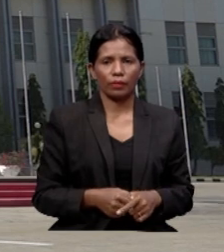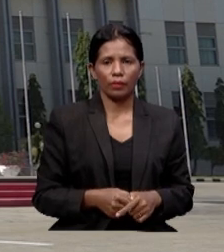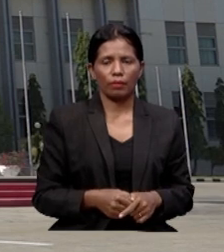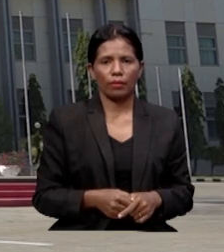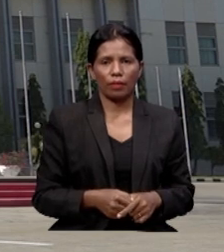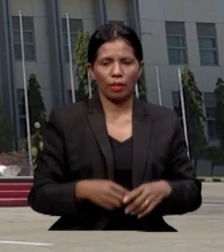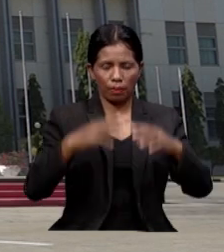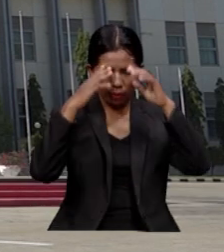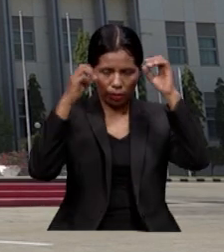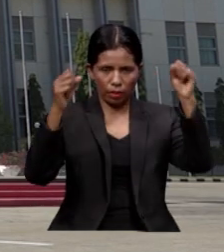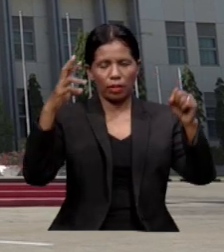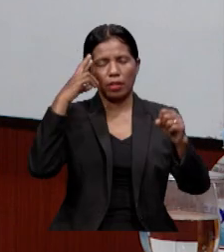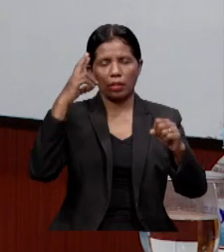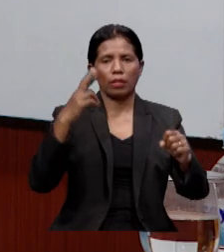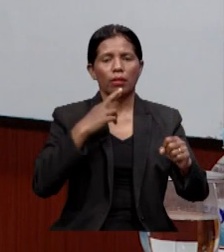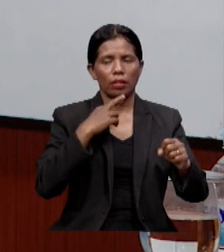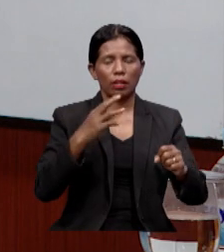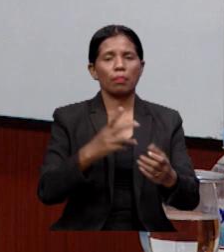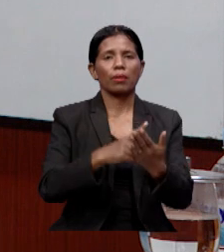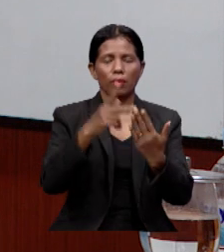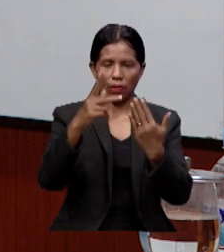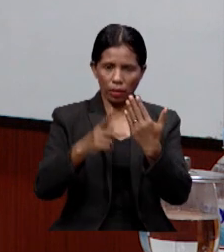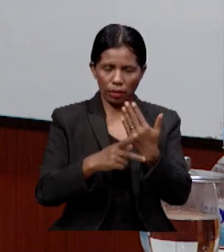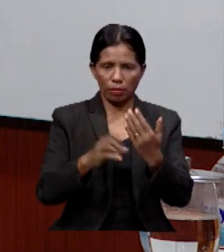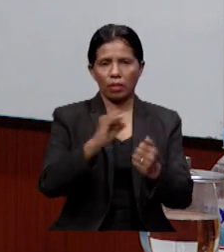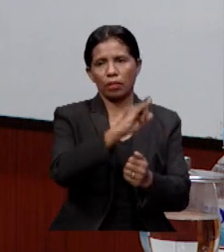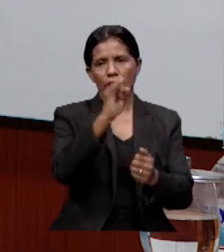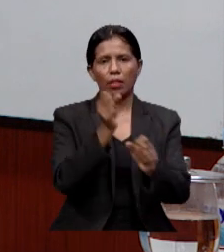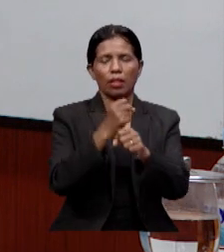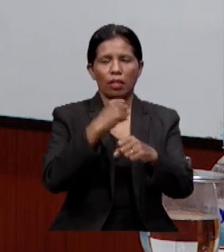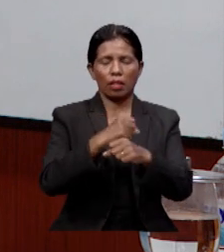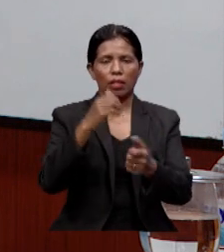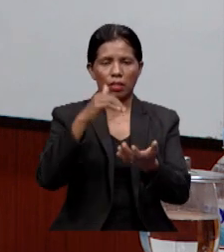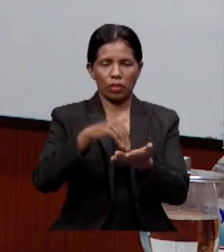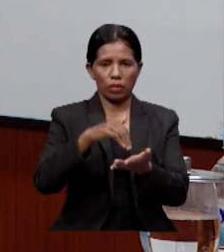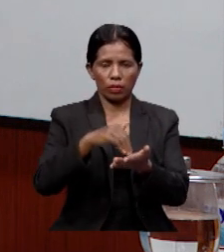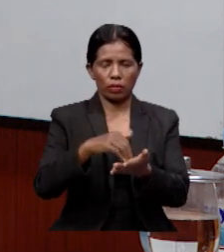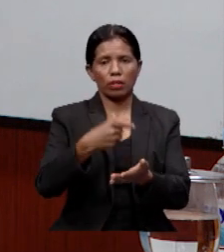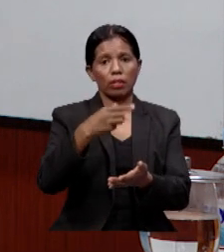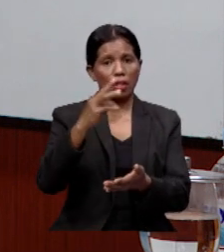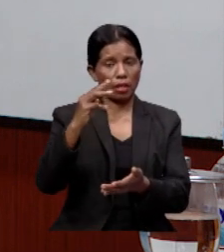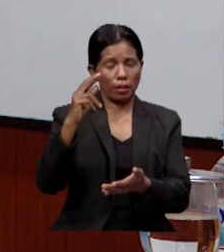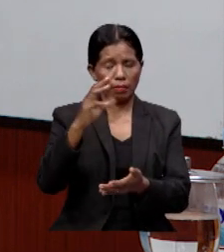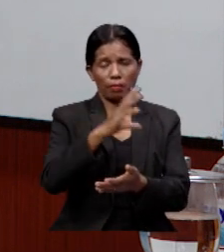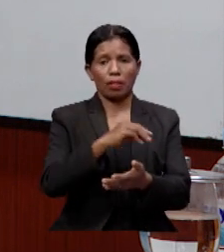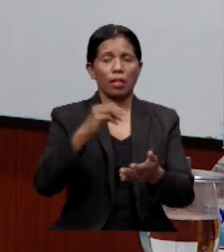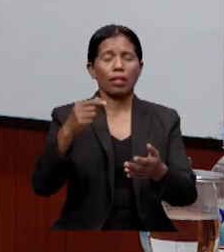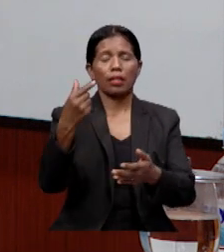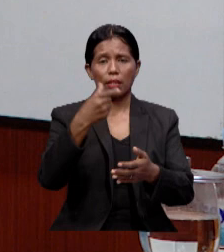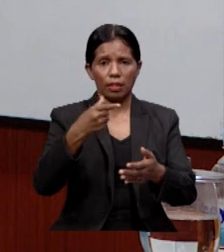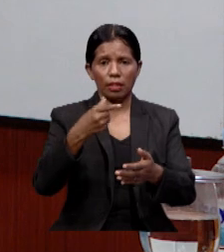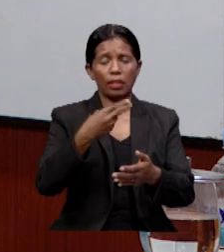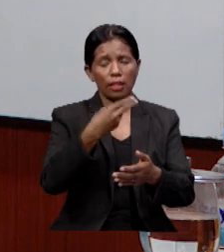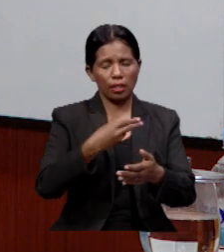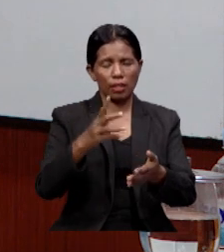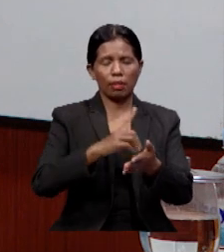Presidente da República, o Zero Mazorta e o programa Grande Entrevista, ne behalau e estúdio 2 e membe bora quinta-feira semana ne hateten,